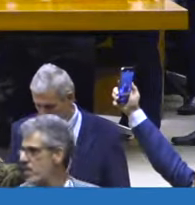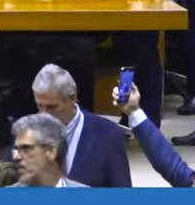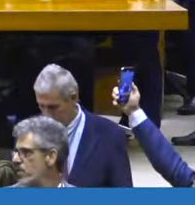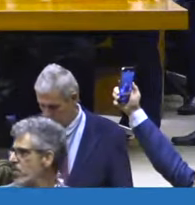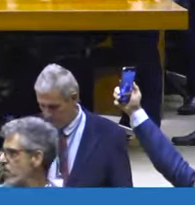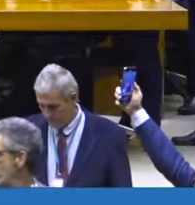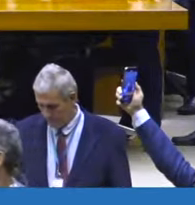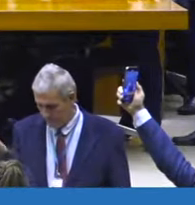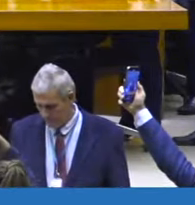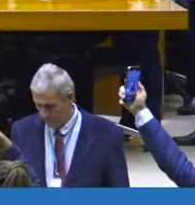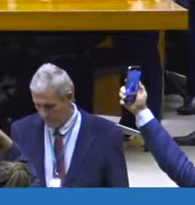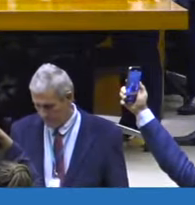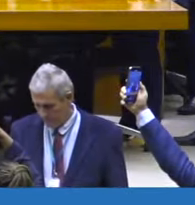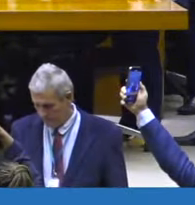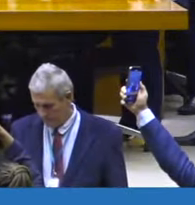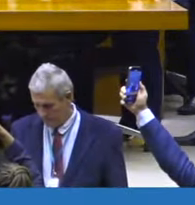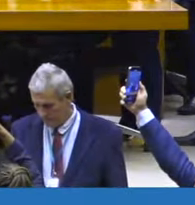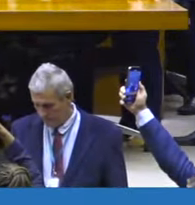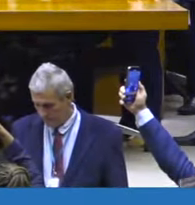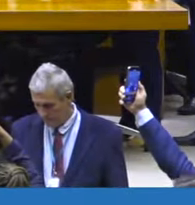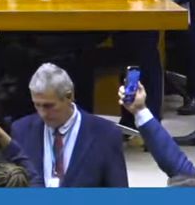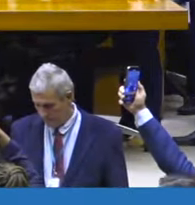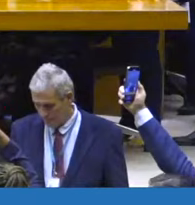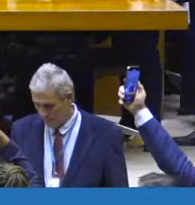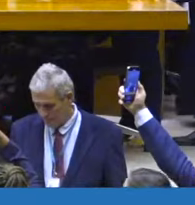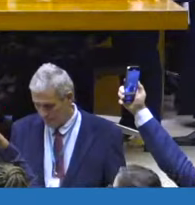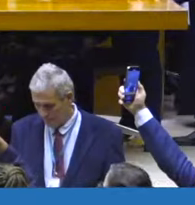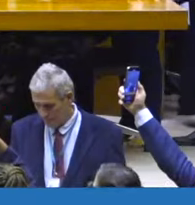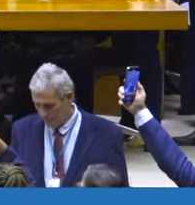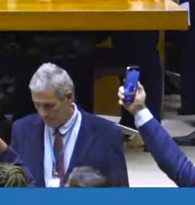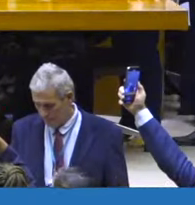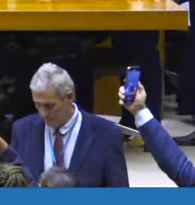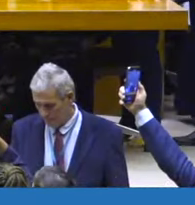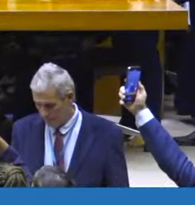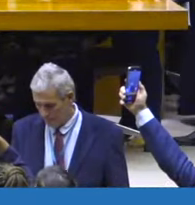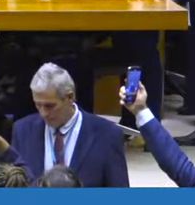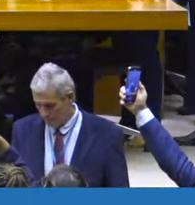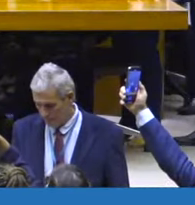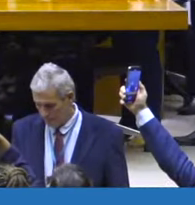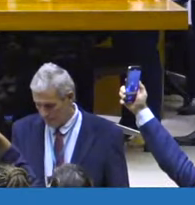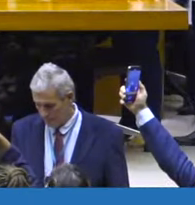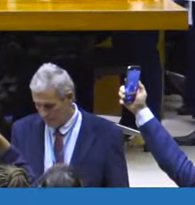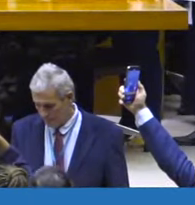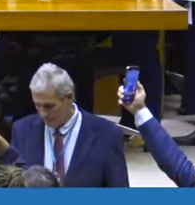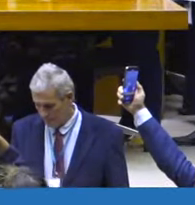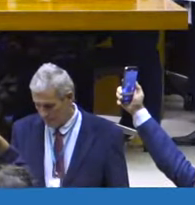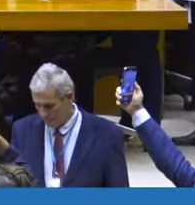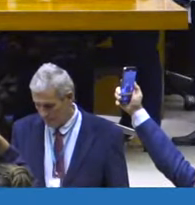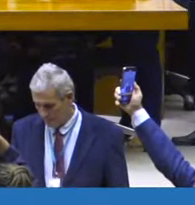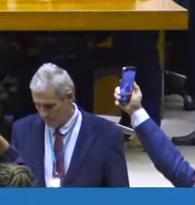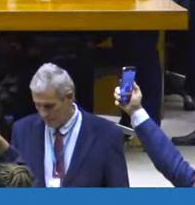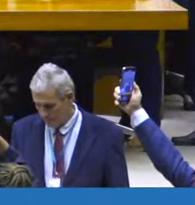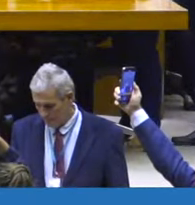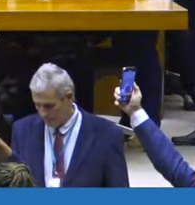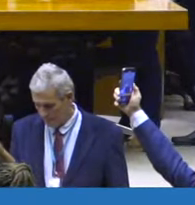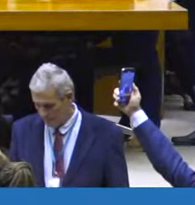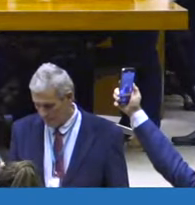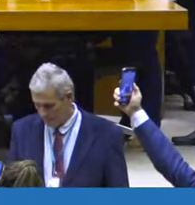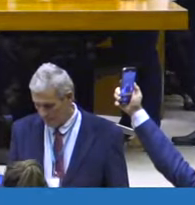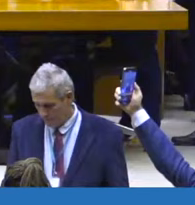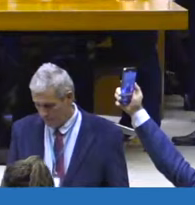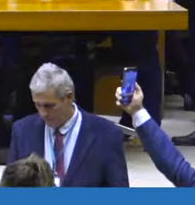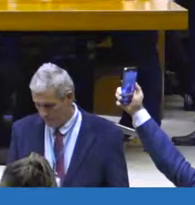homenagearemos a luta, a vida de Marielle Franco. Sessão solene em